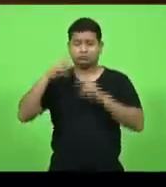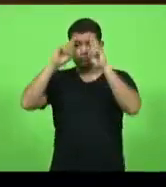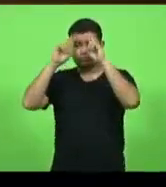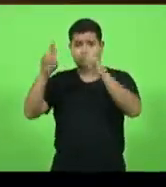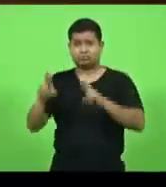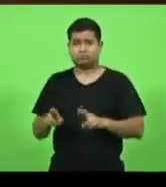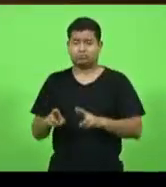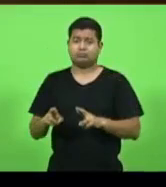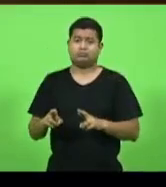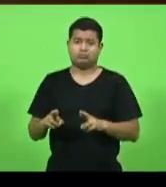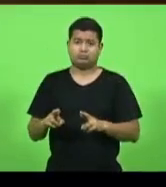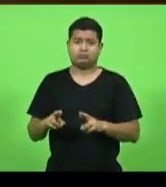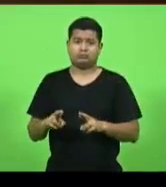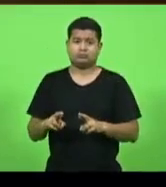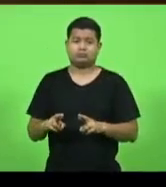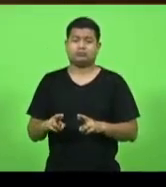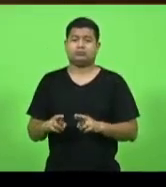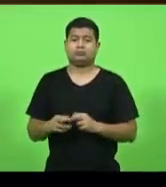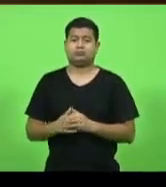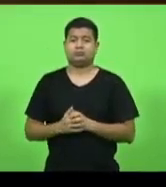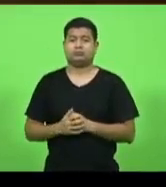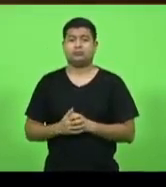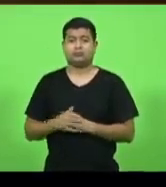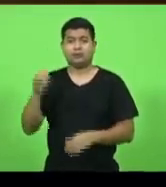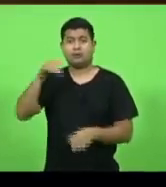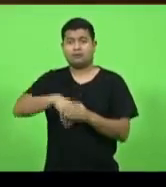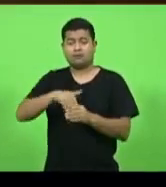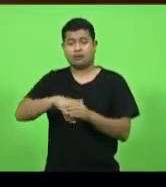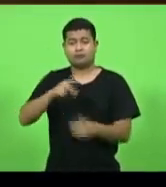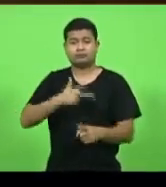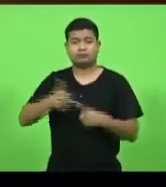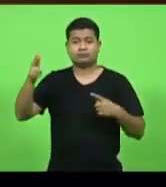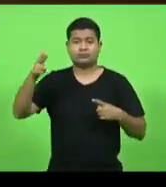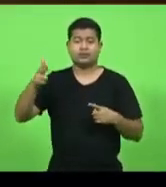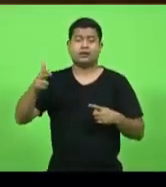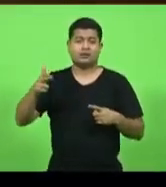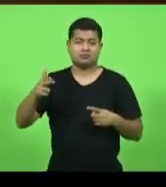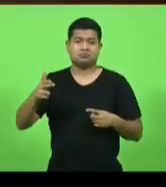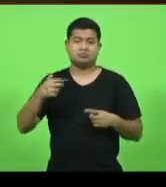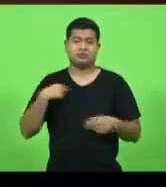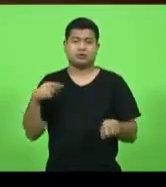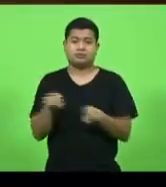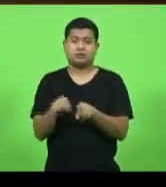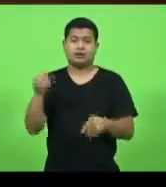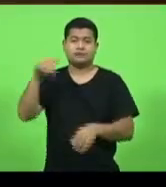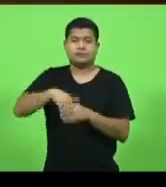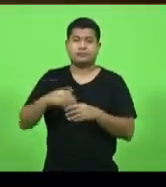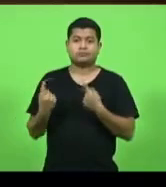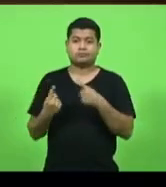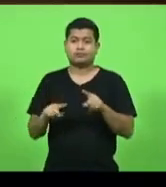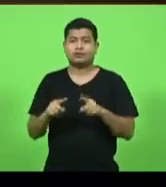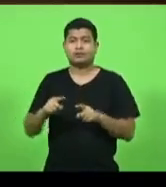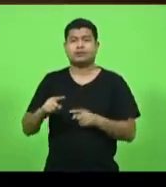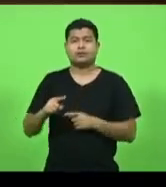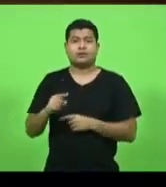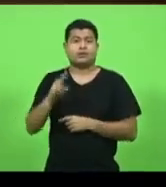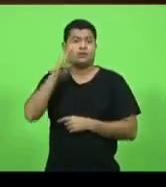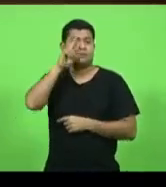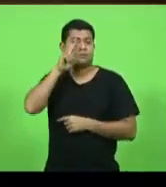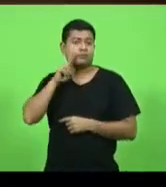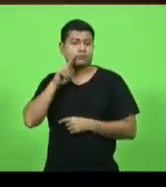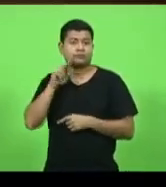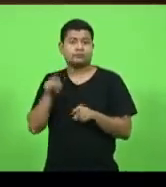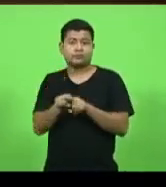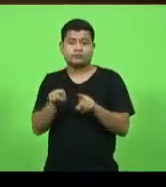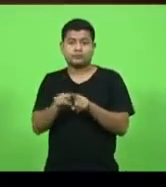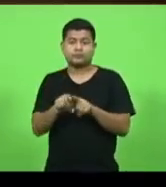posicionamento e o voto do nobre colega. Voto vencedor. Teve voto contrário do deputado Ivan e também do meu colega